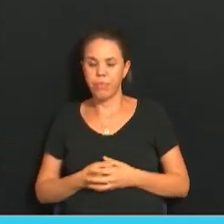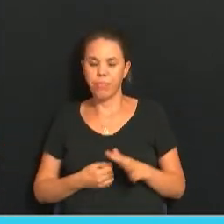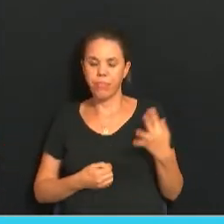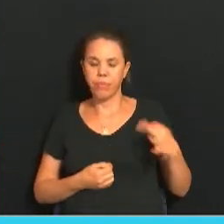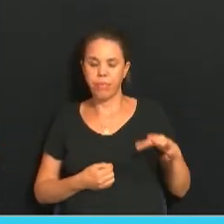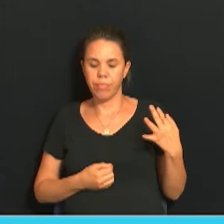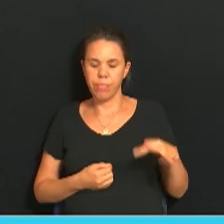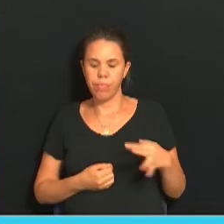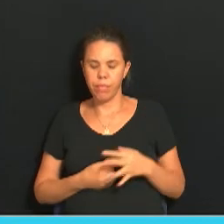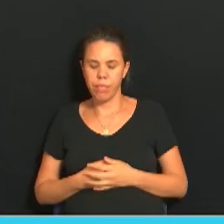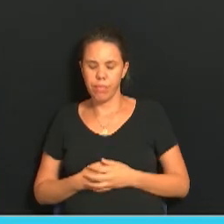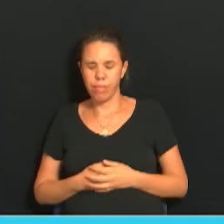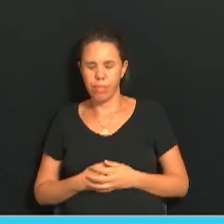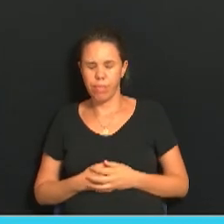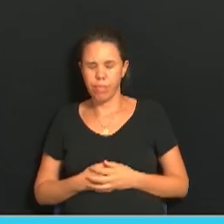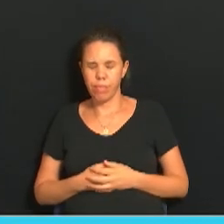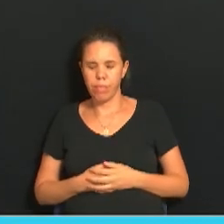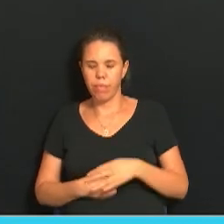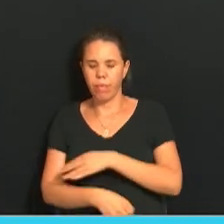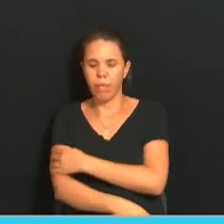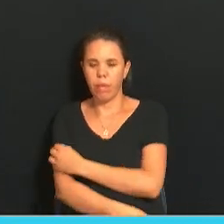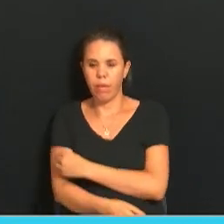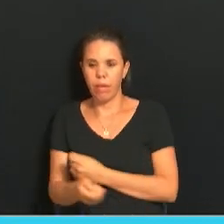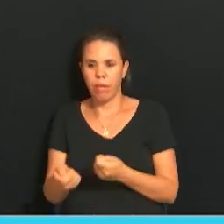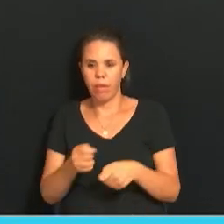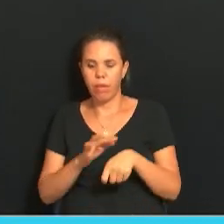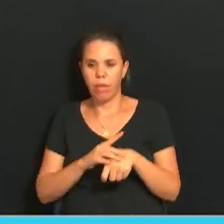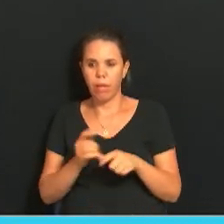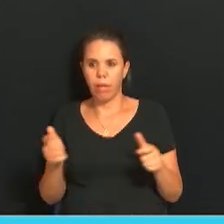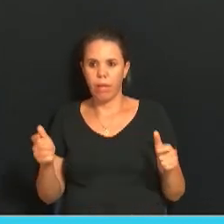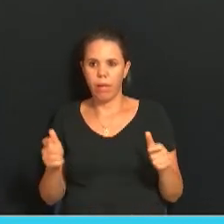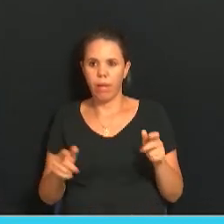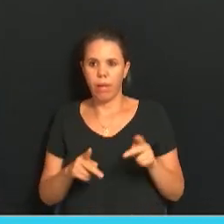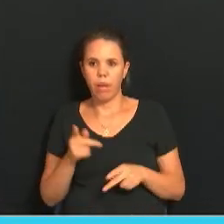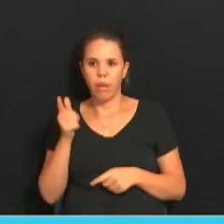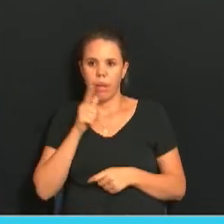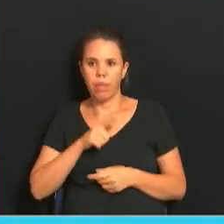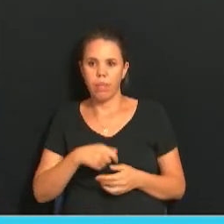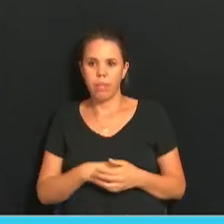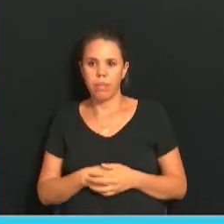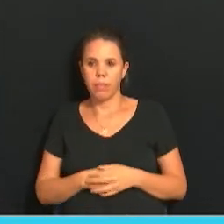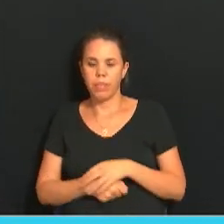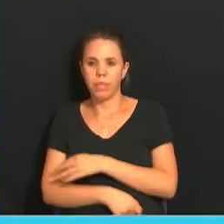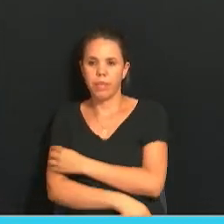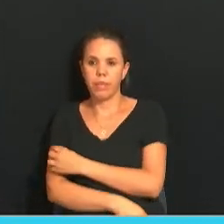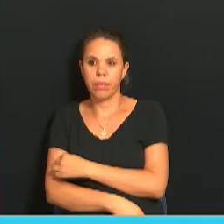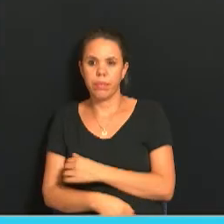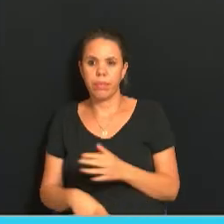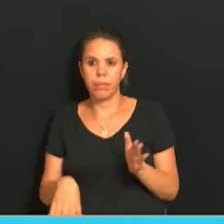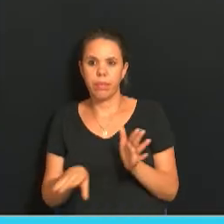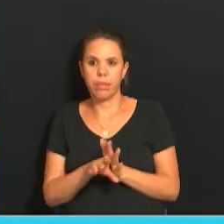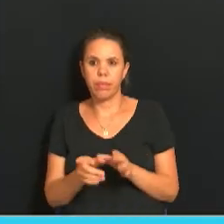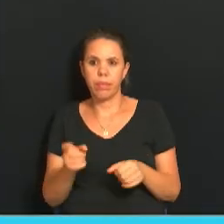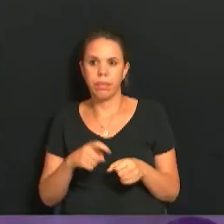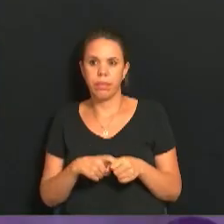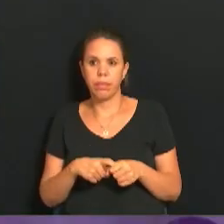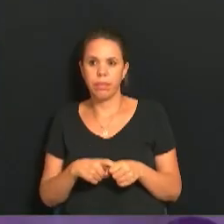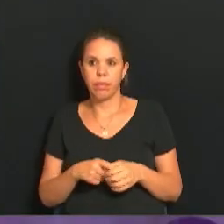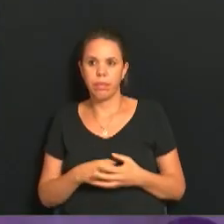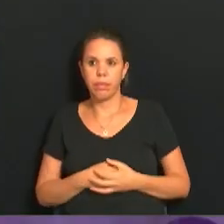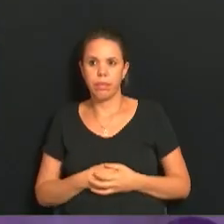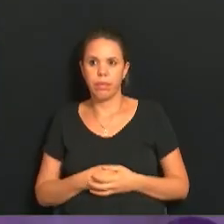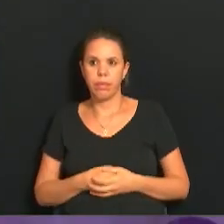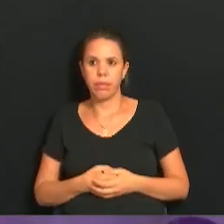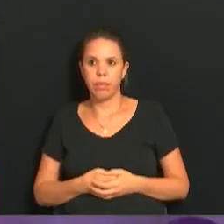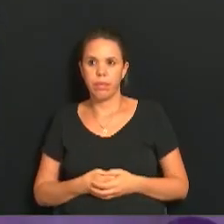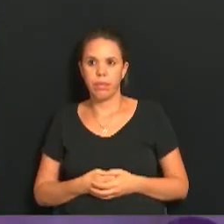etc. Mas com o controle da doença, a maioria dos pacientes consegue manter ou até voltar às suas atividades habituais. E,